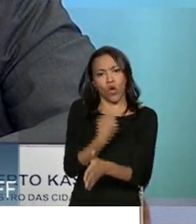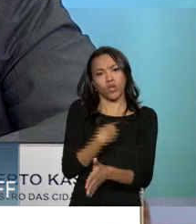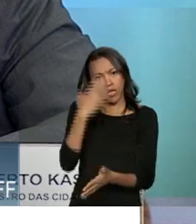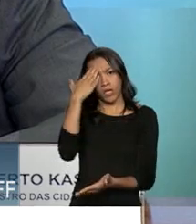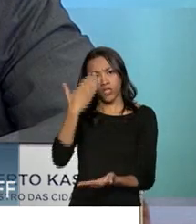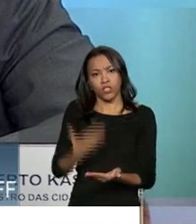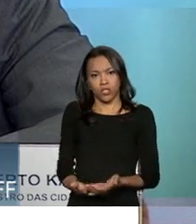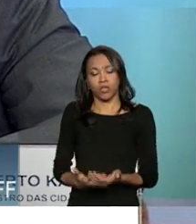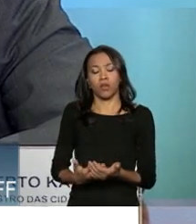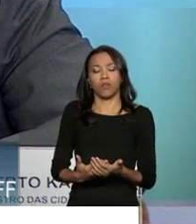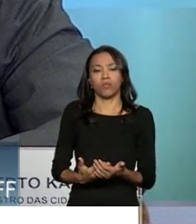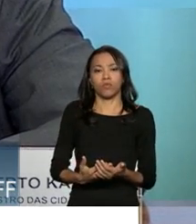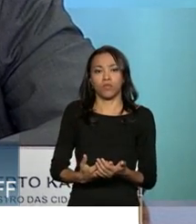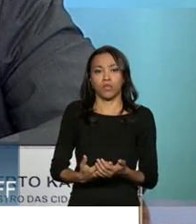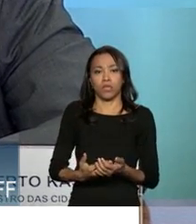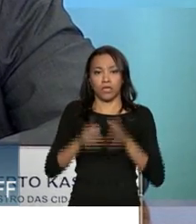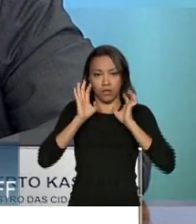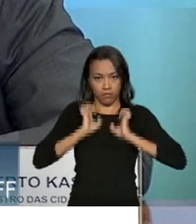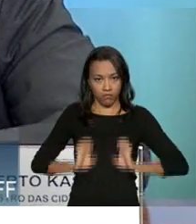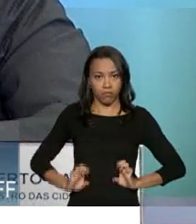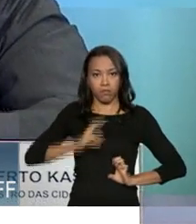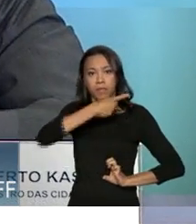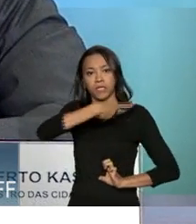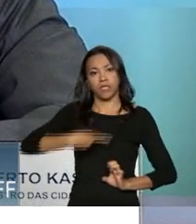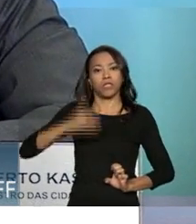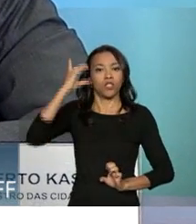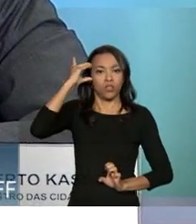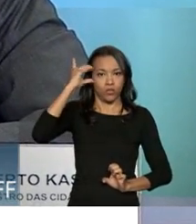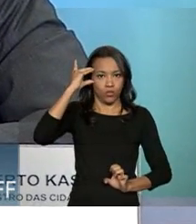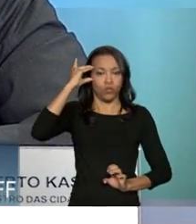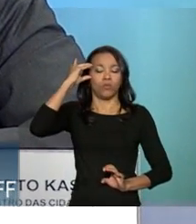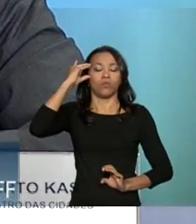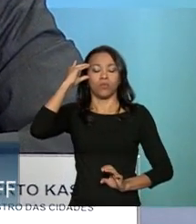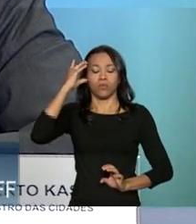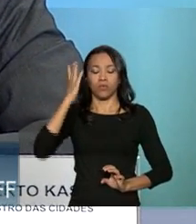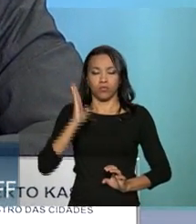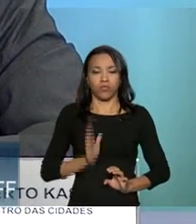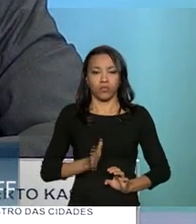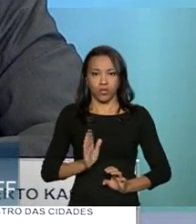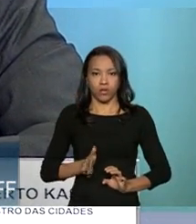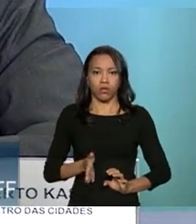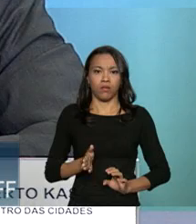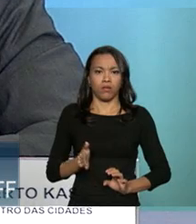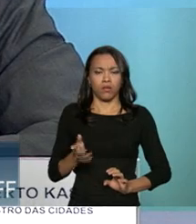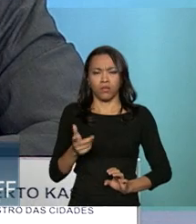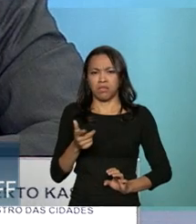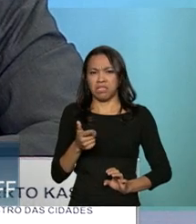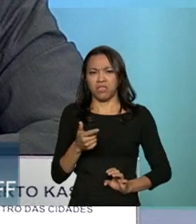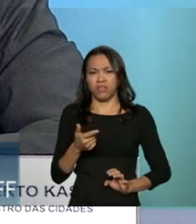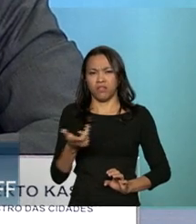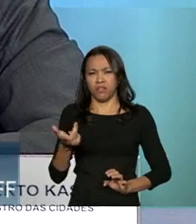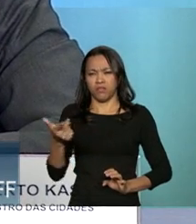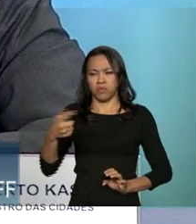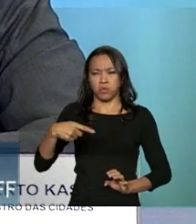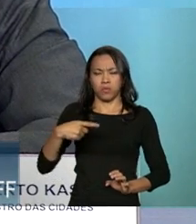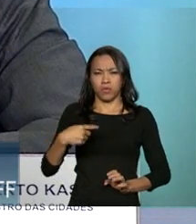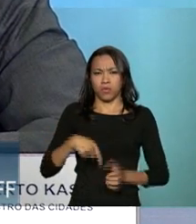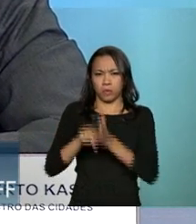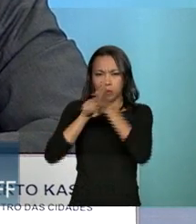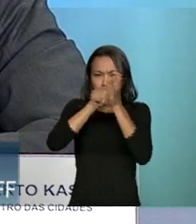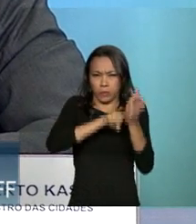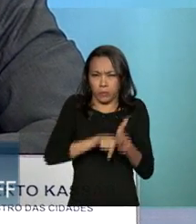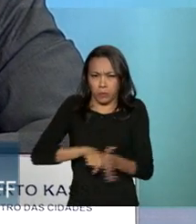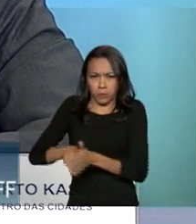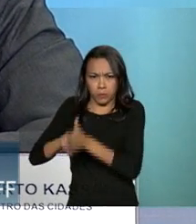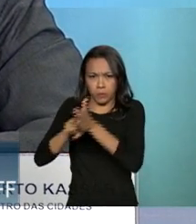presidenta Dilma. Em nenhum momento passa por nós nenhuma expectativa que se aproxime dela qualquer investigação e do seu